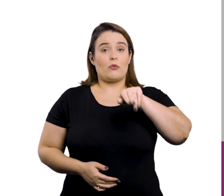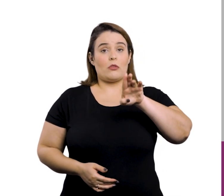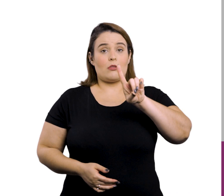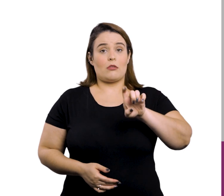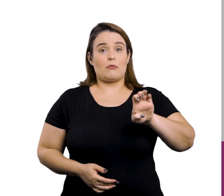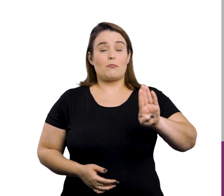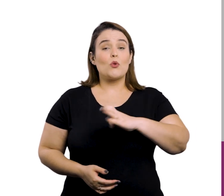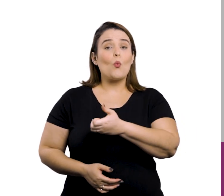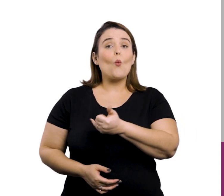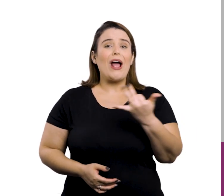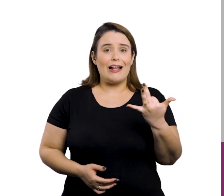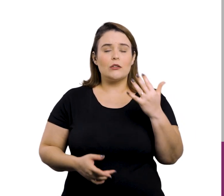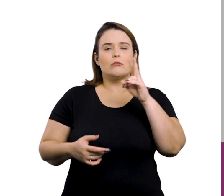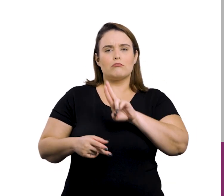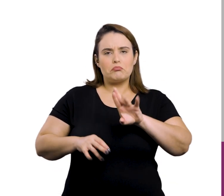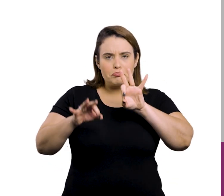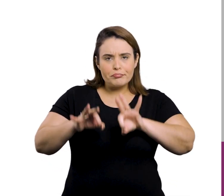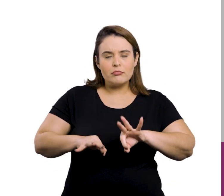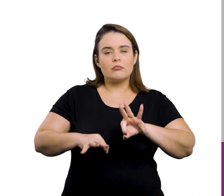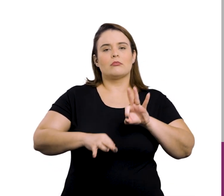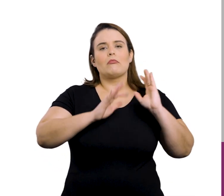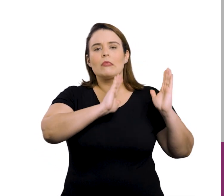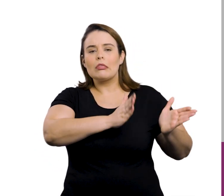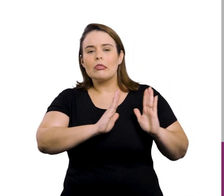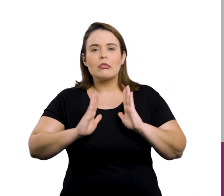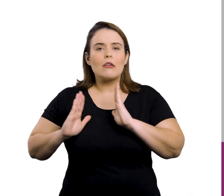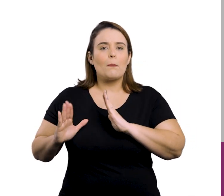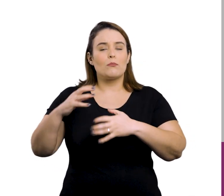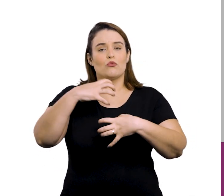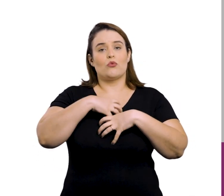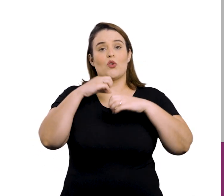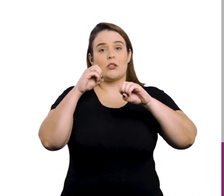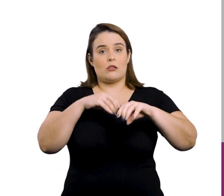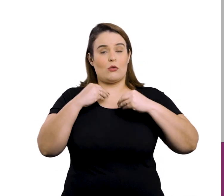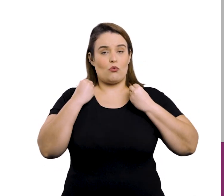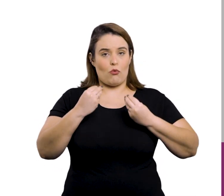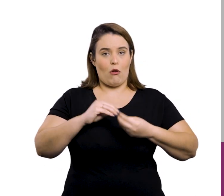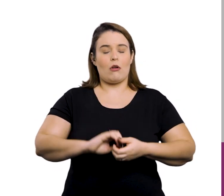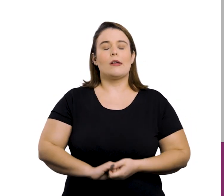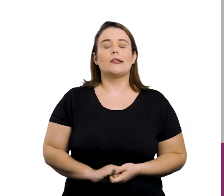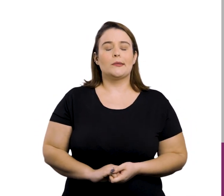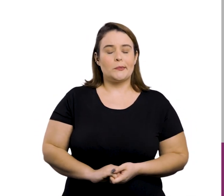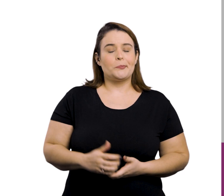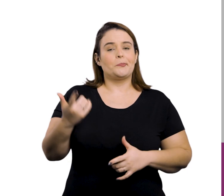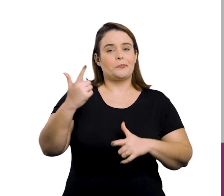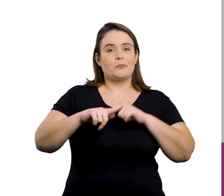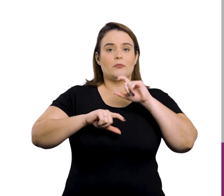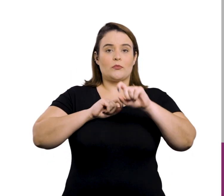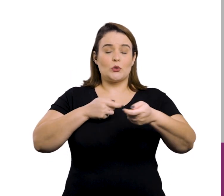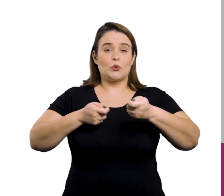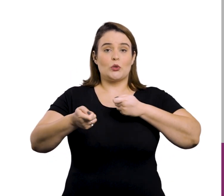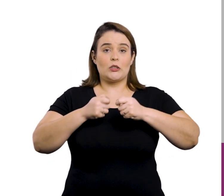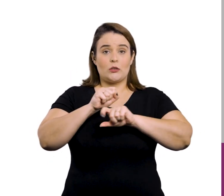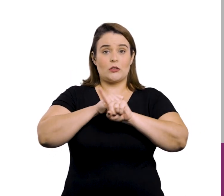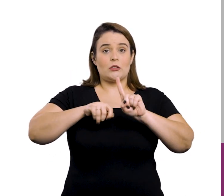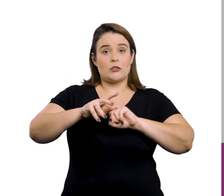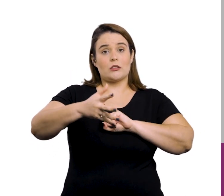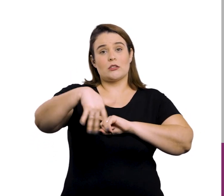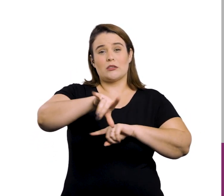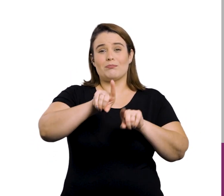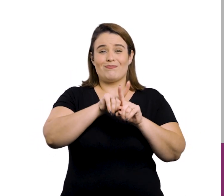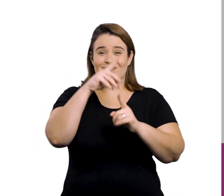Fundeb é aplicado efetivamente em cada etapa e modalidade de ensino. o que compromete o controle social